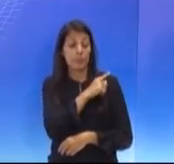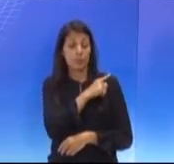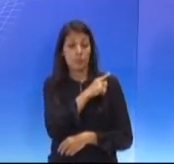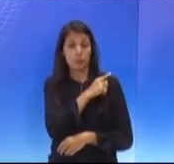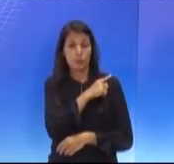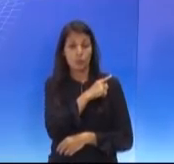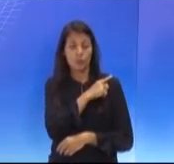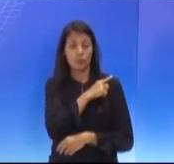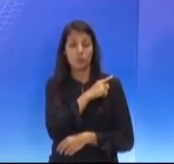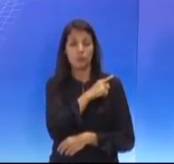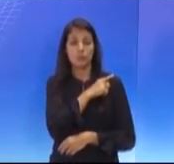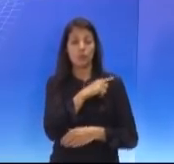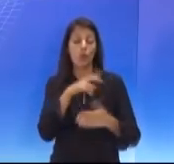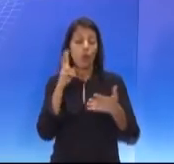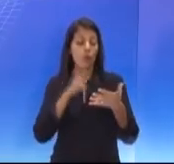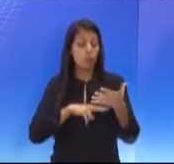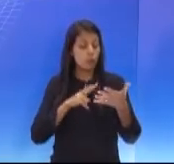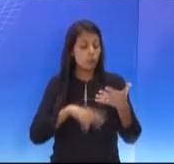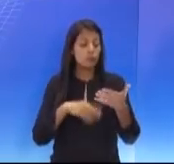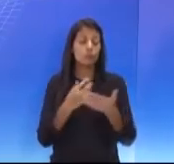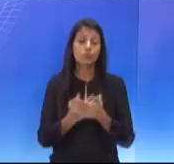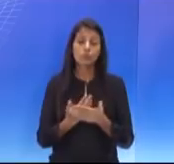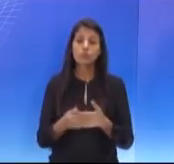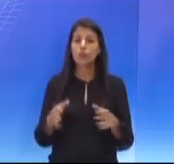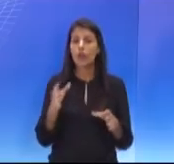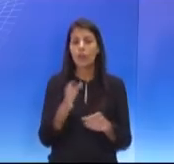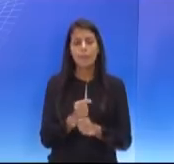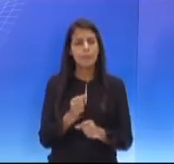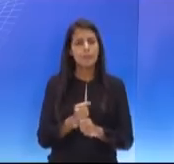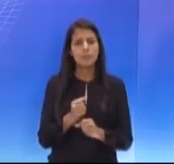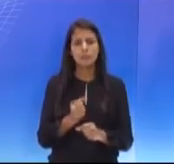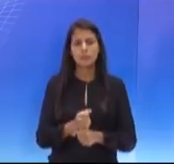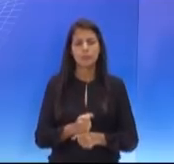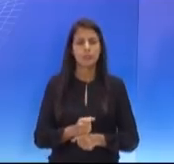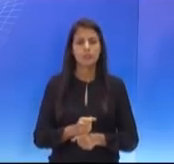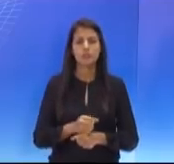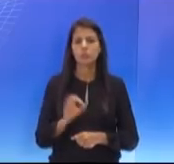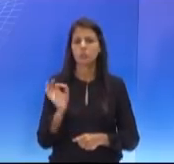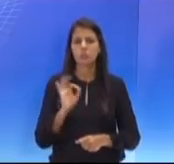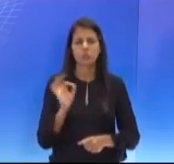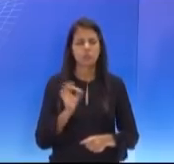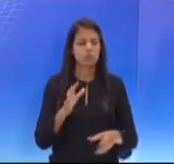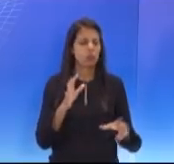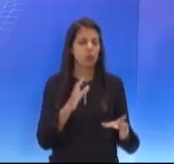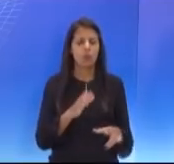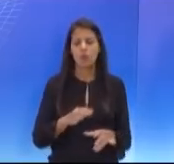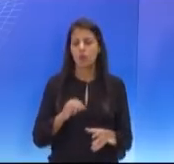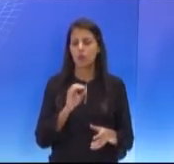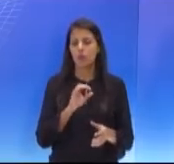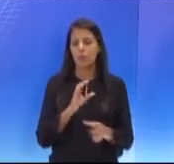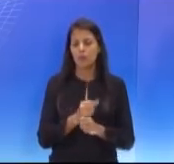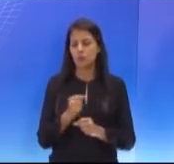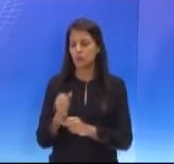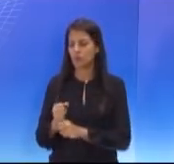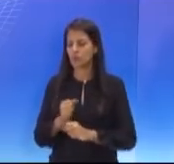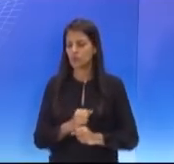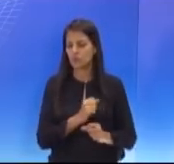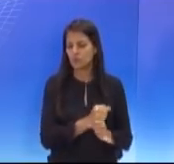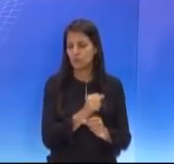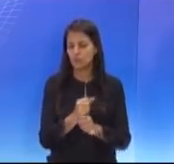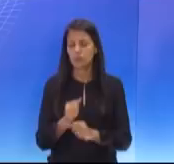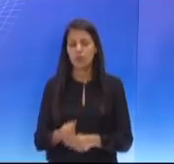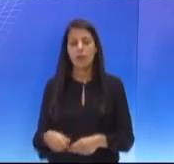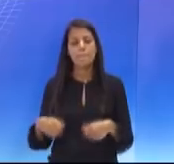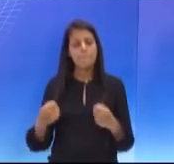uma revisada. Isso é o que é matemática. Matemática não é só você pegar e fazer conta, não. É necessário que a gente tenha